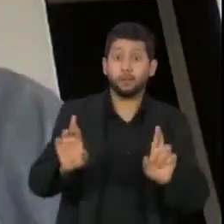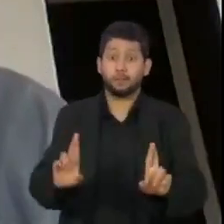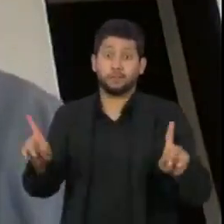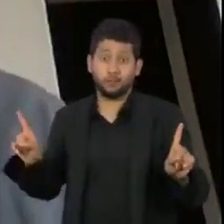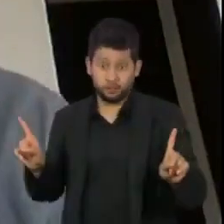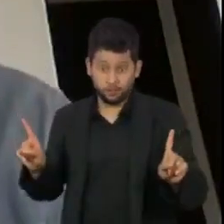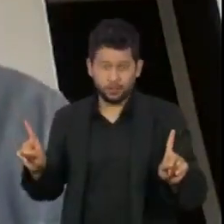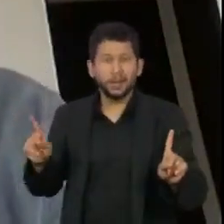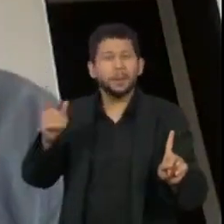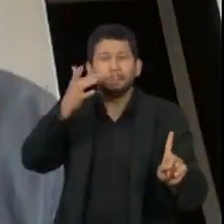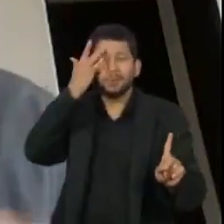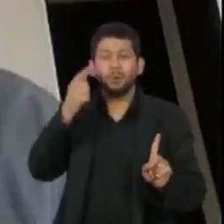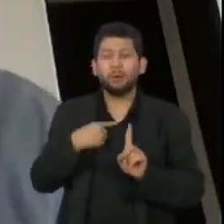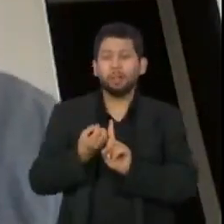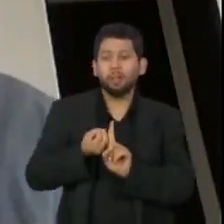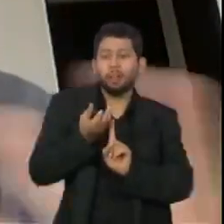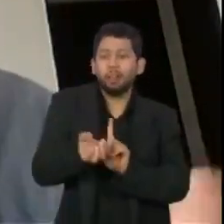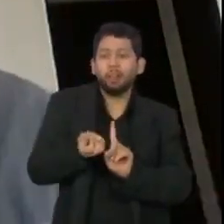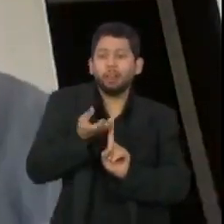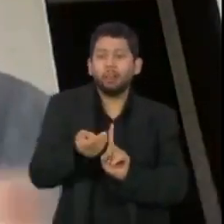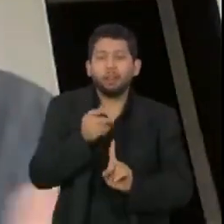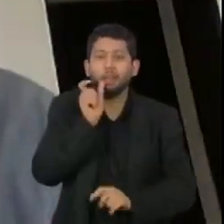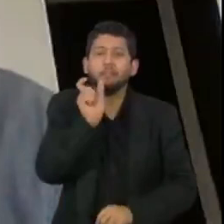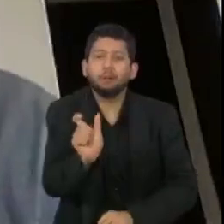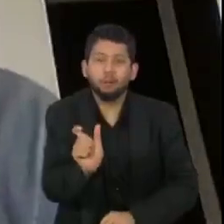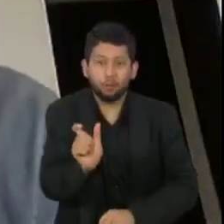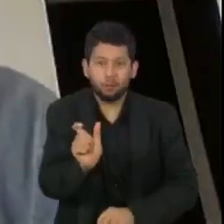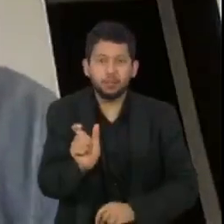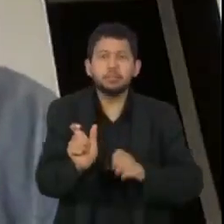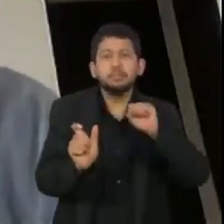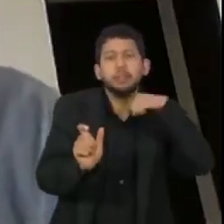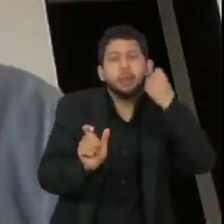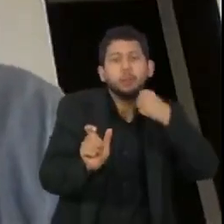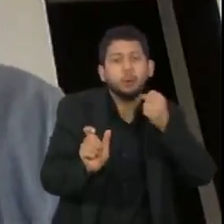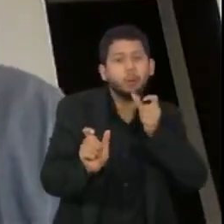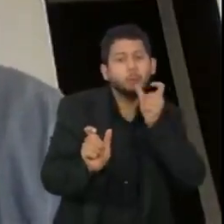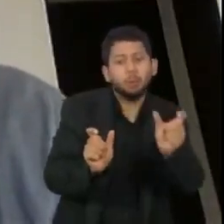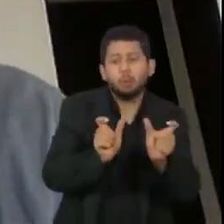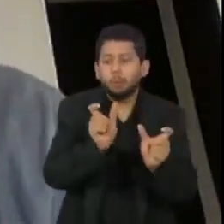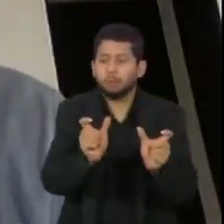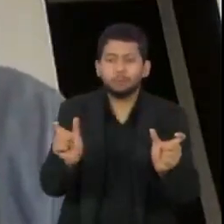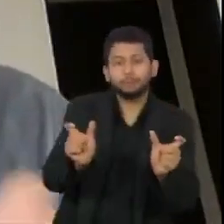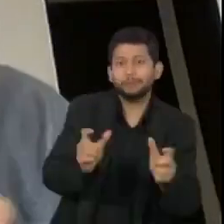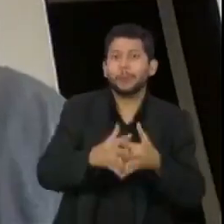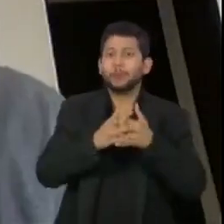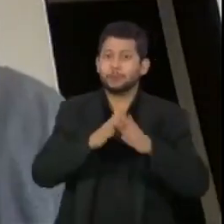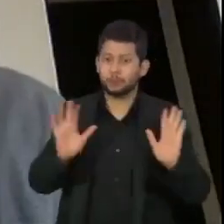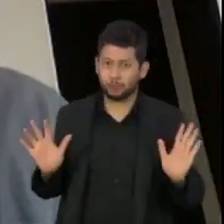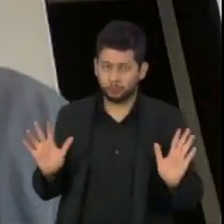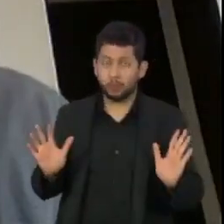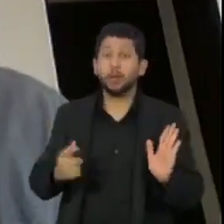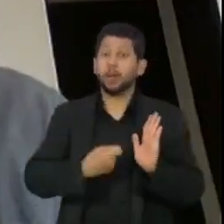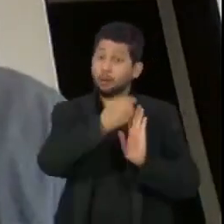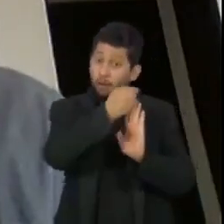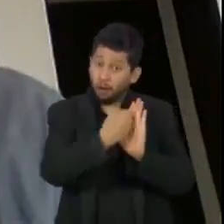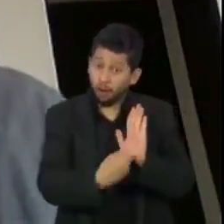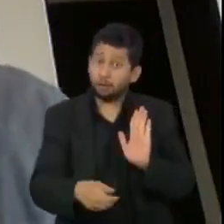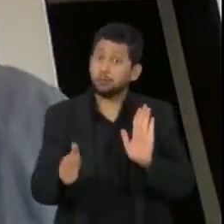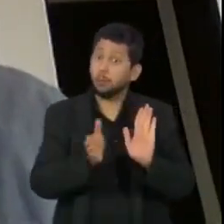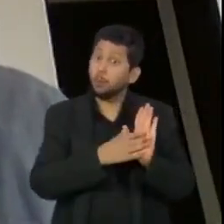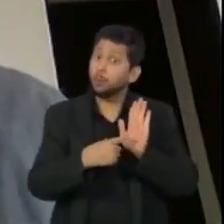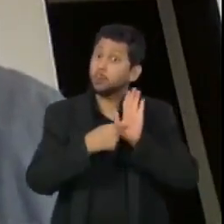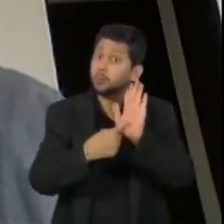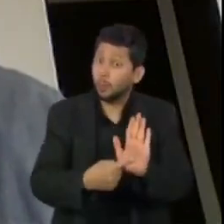O depoente começou a utilizar a nomenclatura, os senadores também, e agora eu acredito que foi sanada essa dúvida,